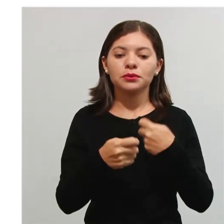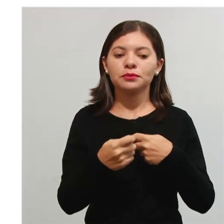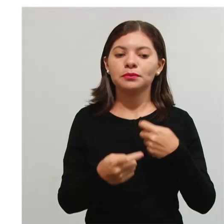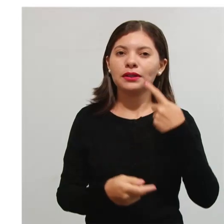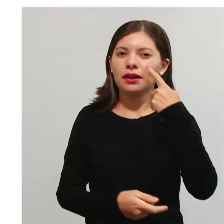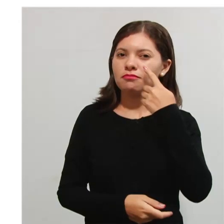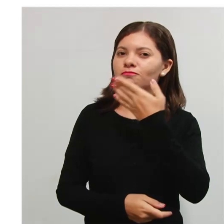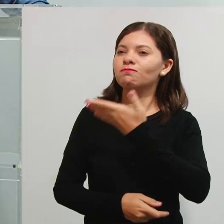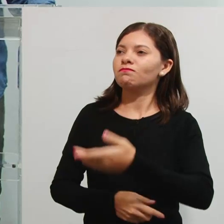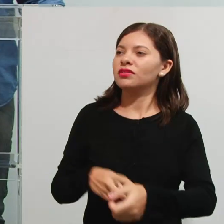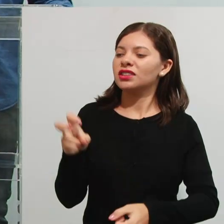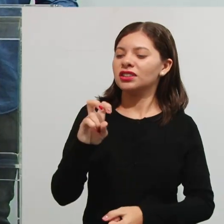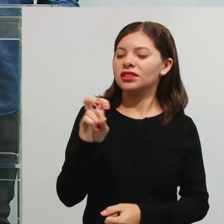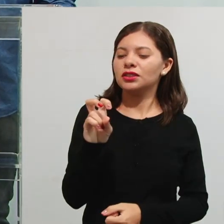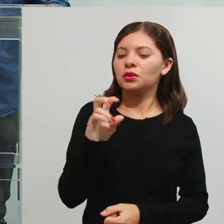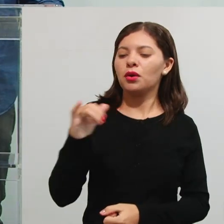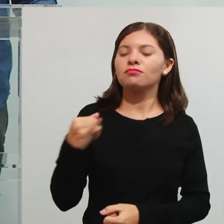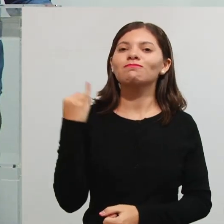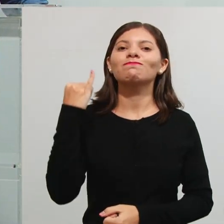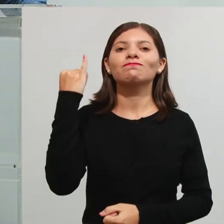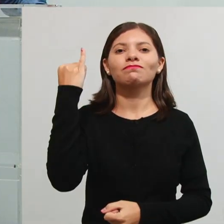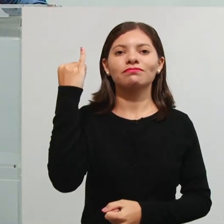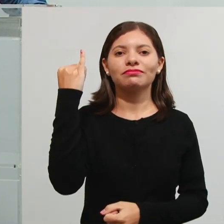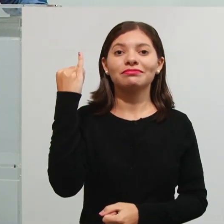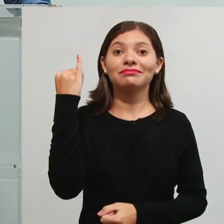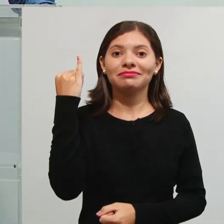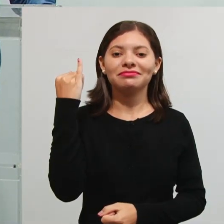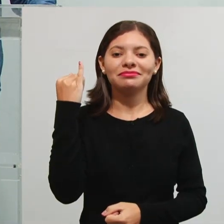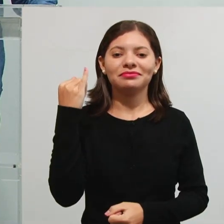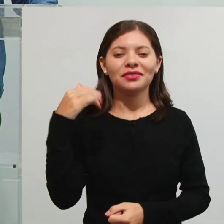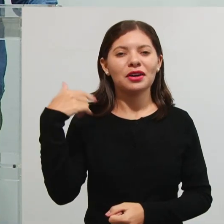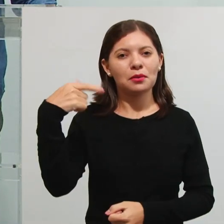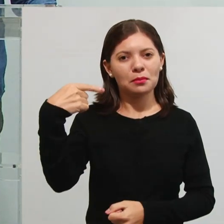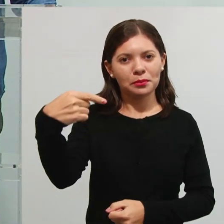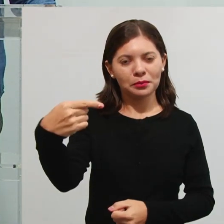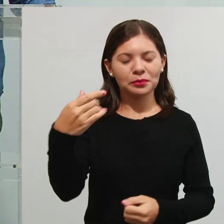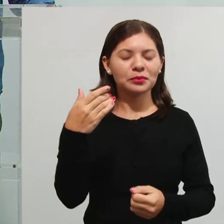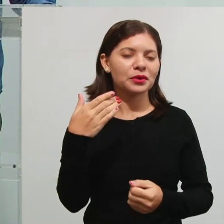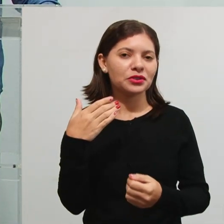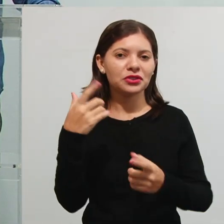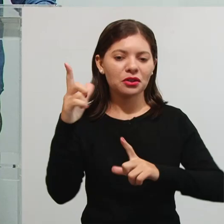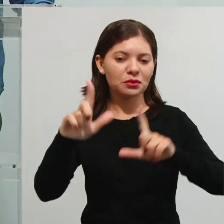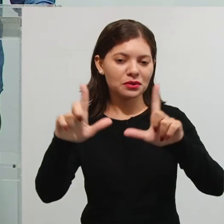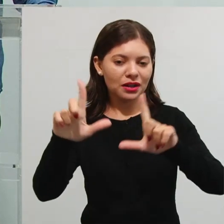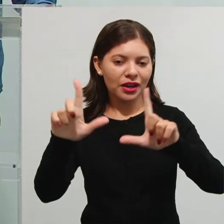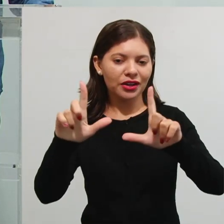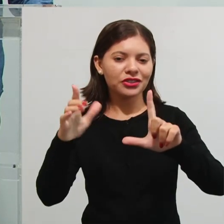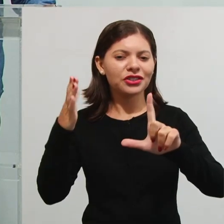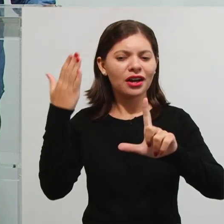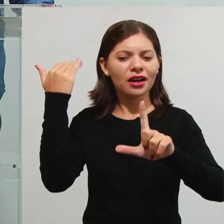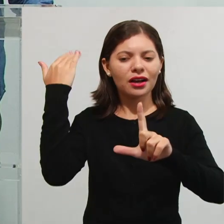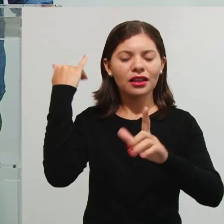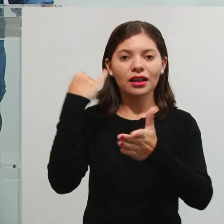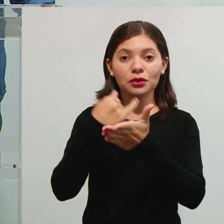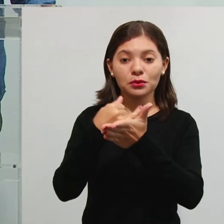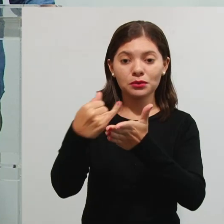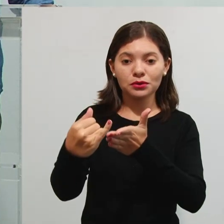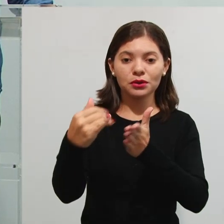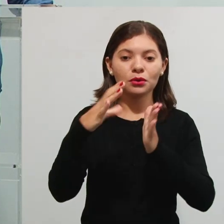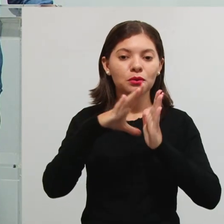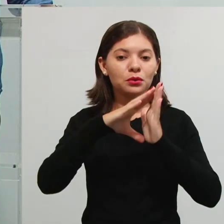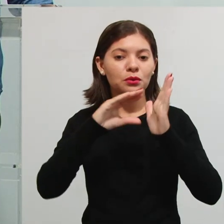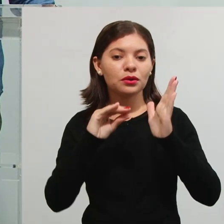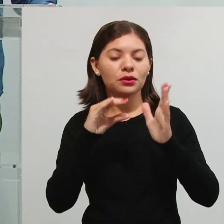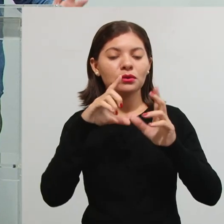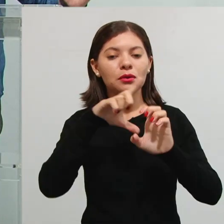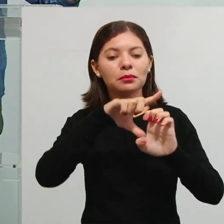ponto 5, ele é um dos mais importantes, né? A gente vai ver mais para frente e nós já vimos também na introdução do nosso conteúdo que